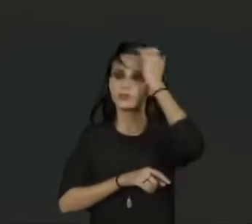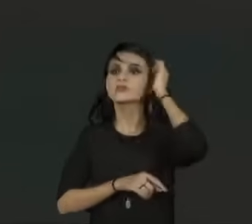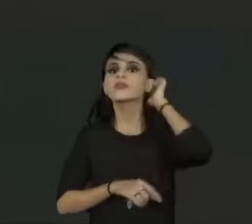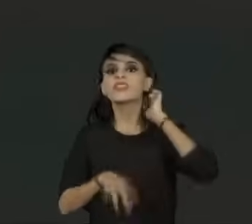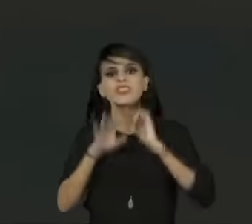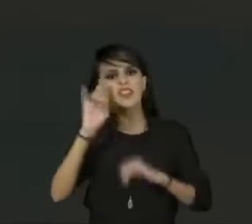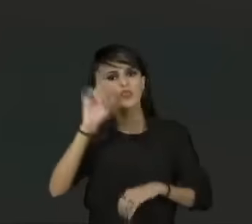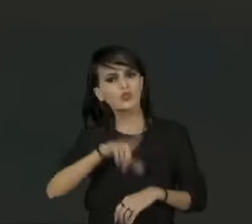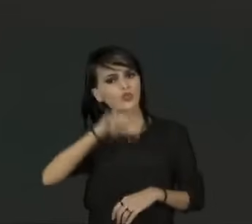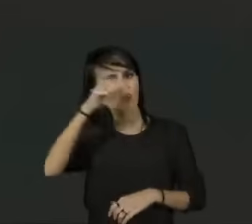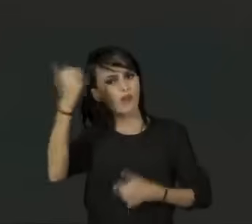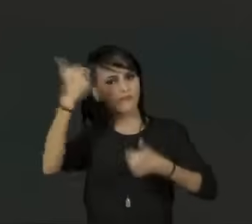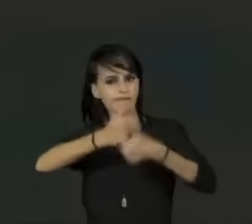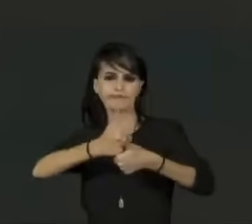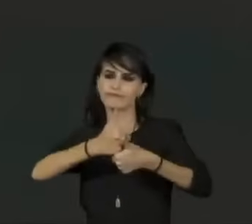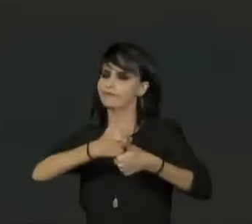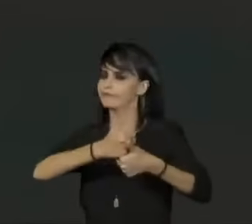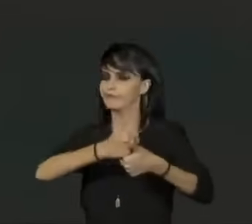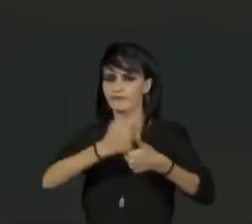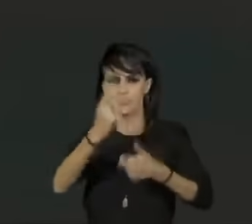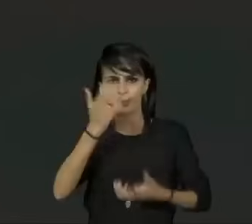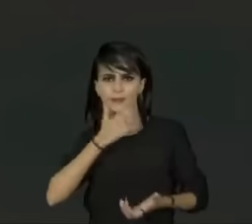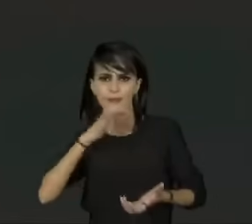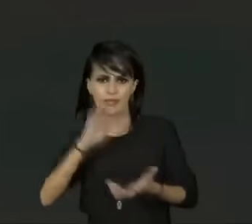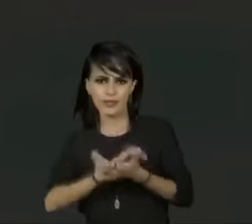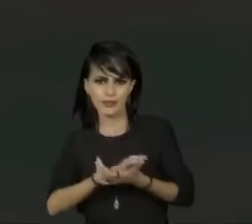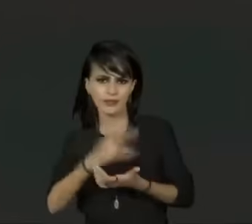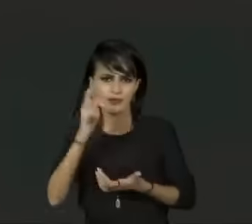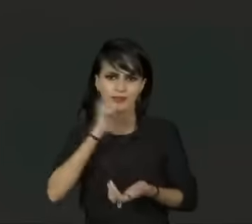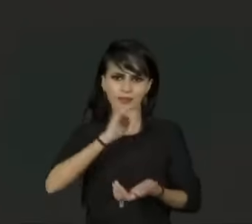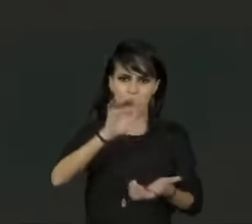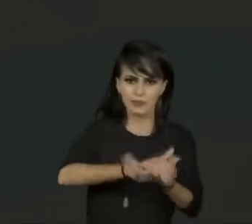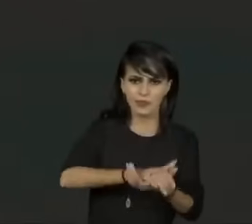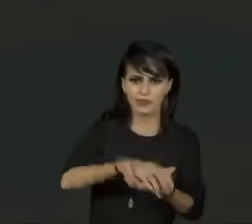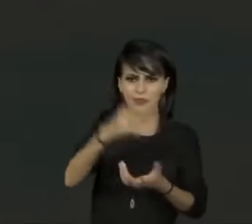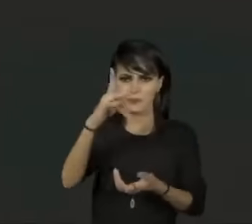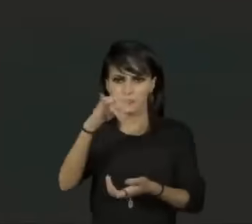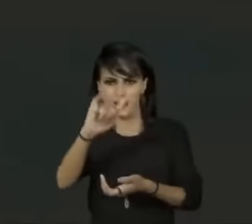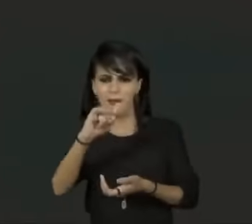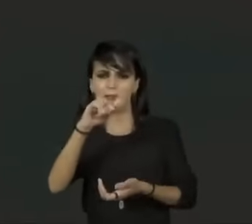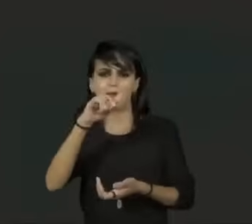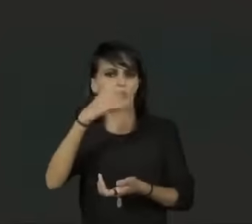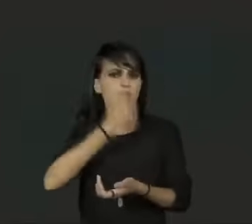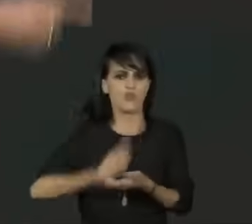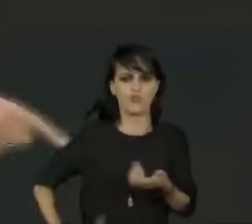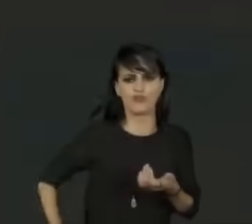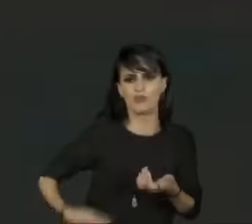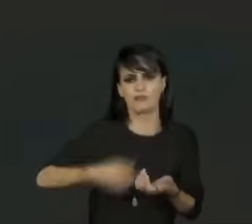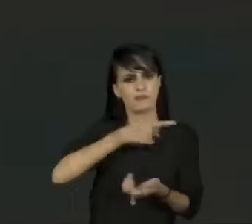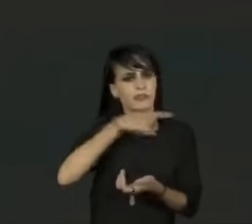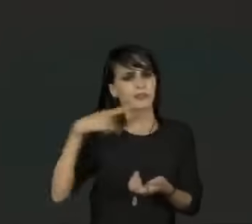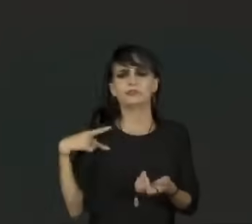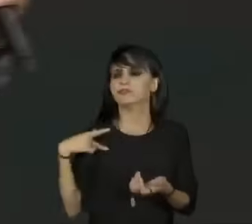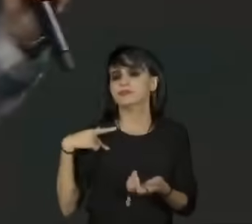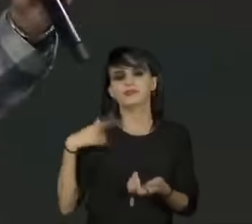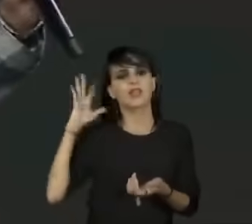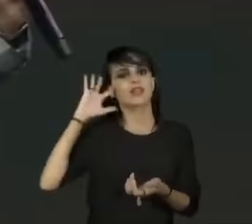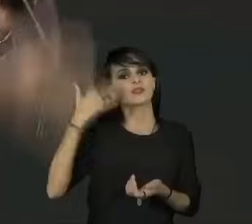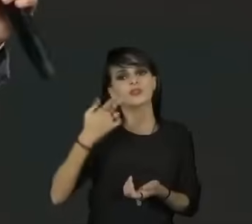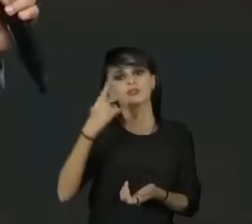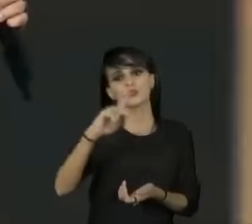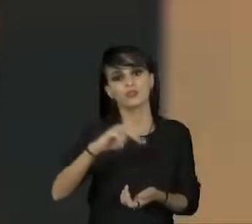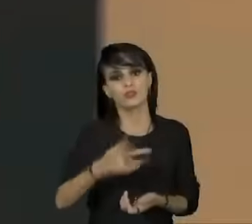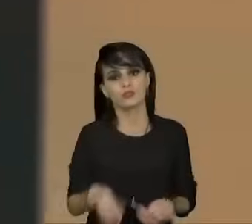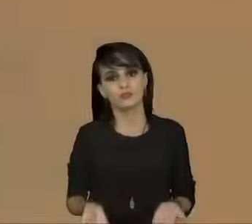Deus não escolhe por você nem teu marido nem tua esposa nem teu pai nem o governo nem o pastor A decisão é sua a